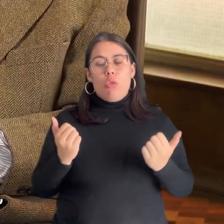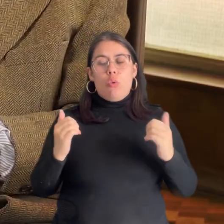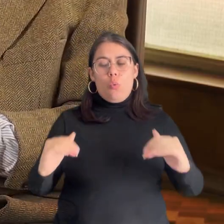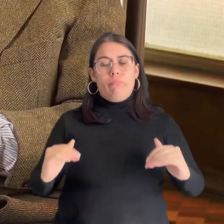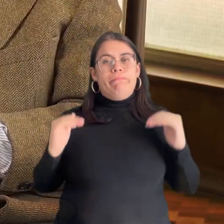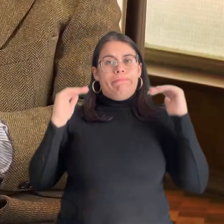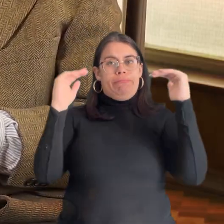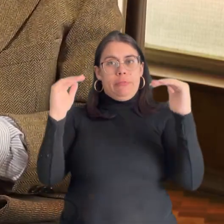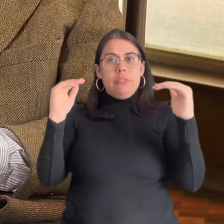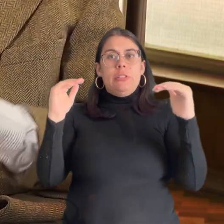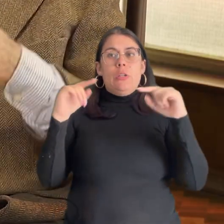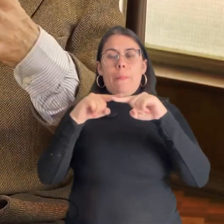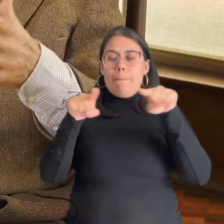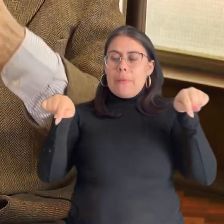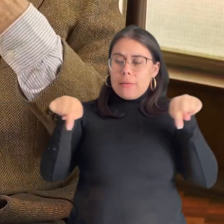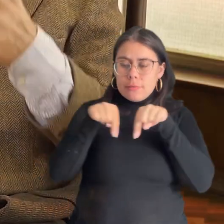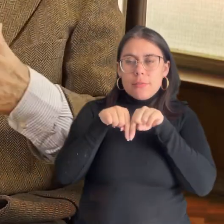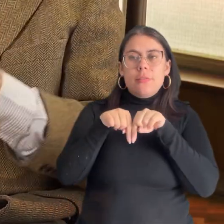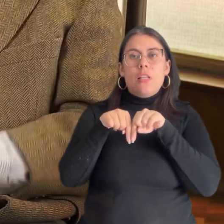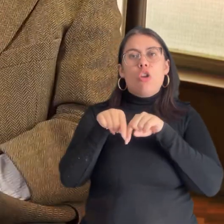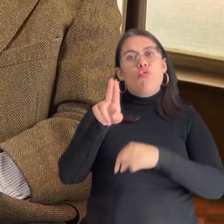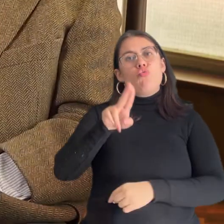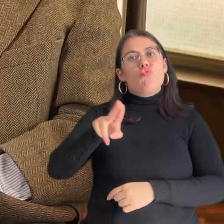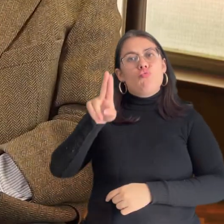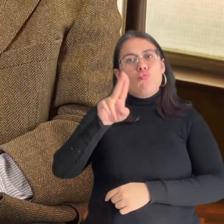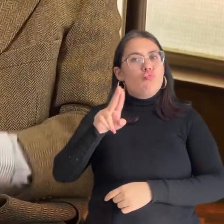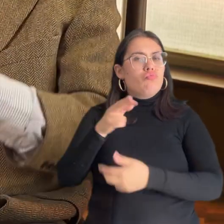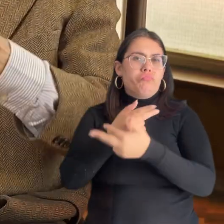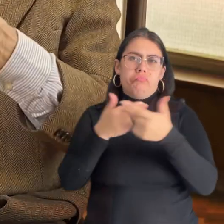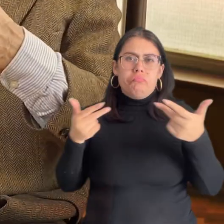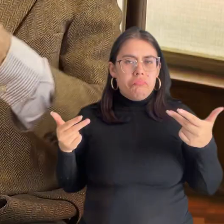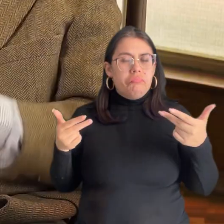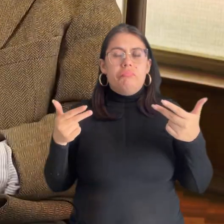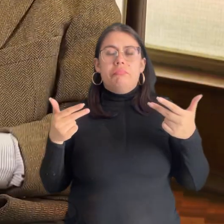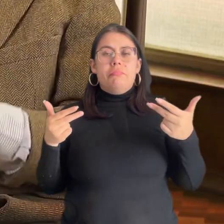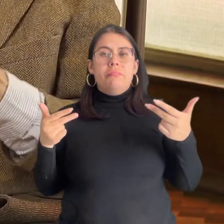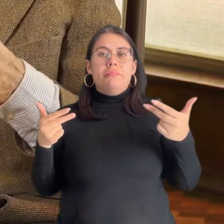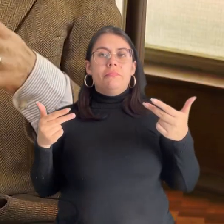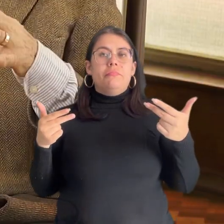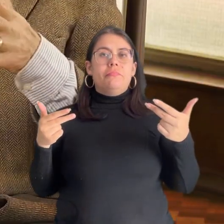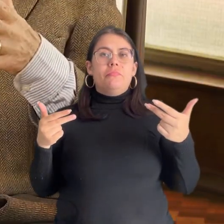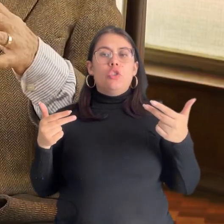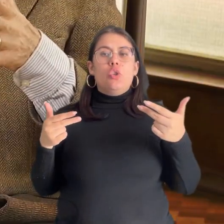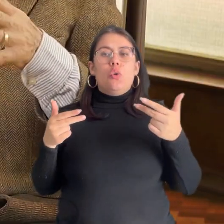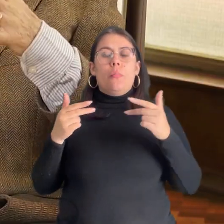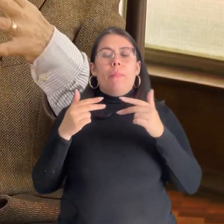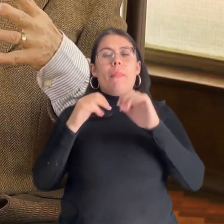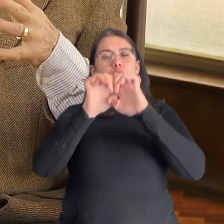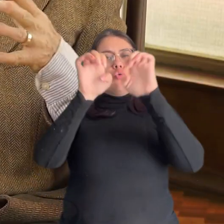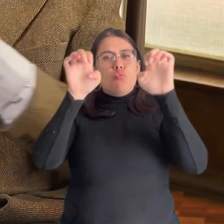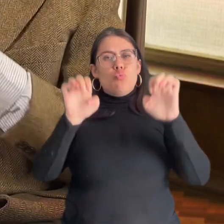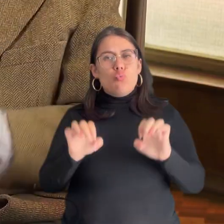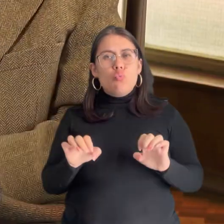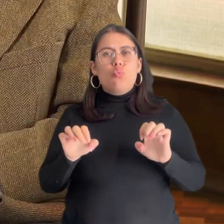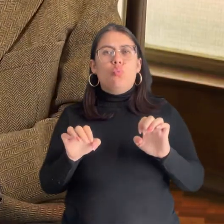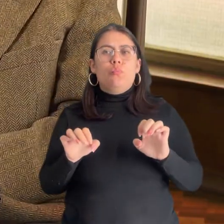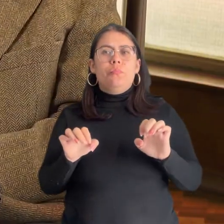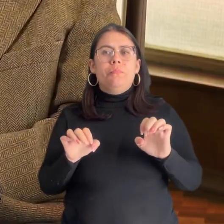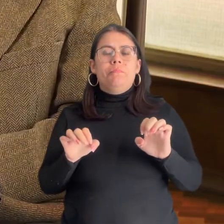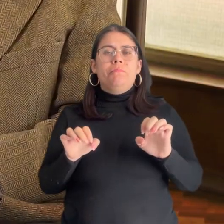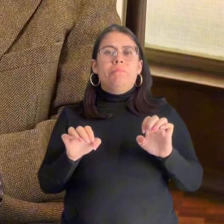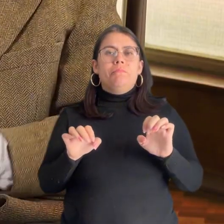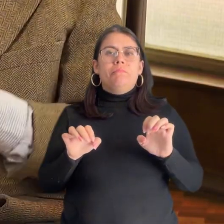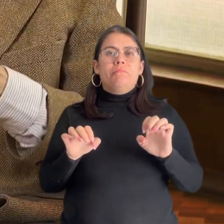teatro em cima, uma sala de multiuso com uma estrutura